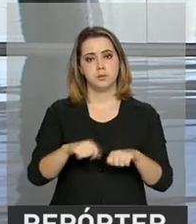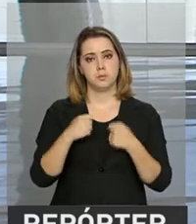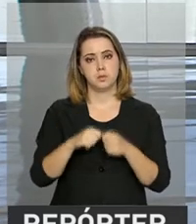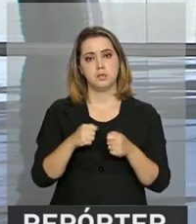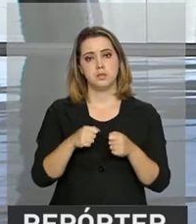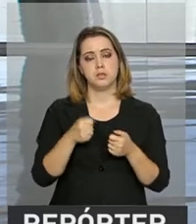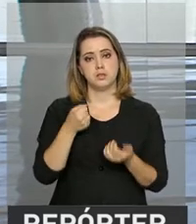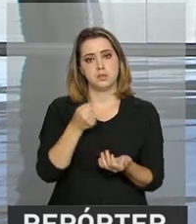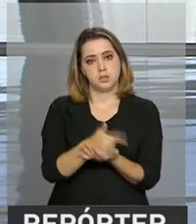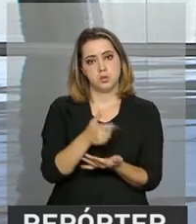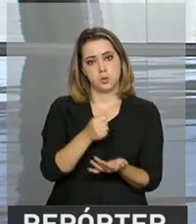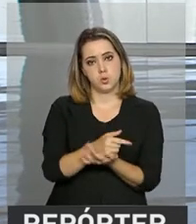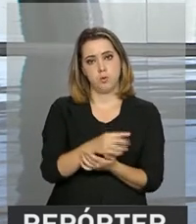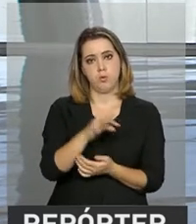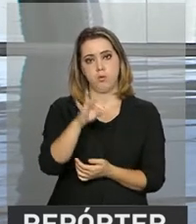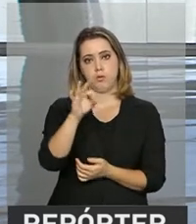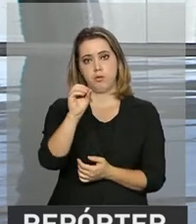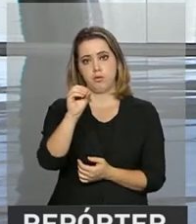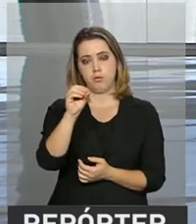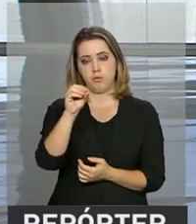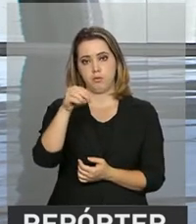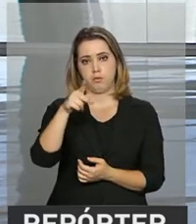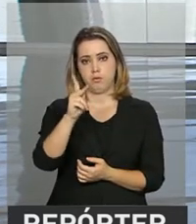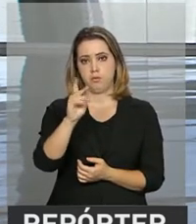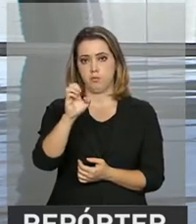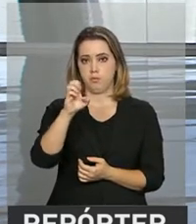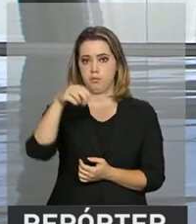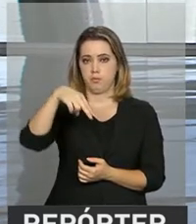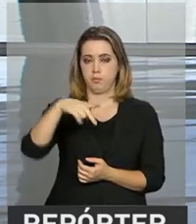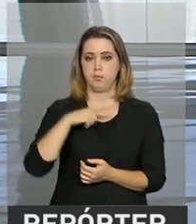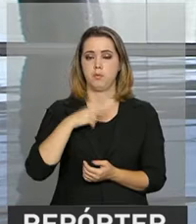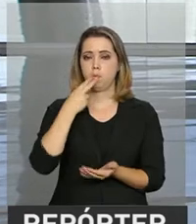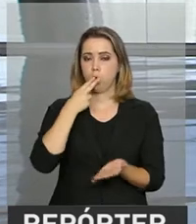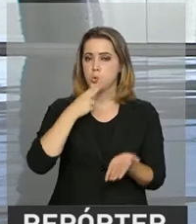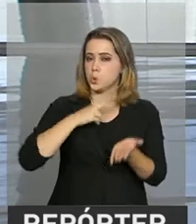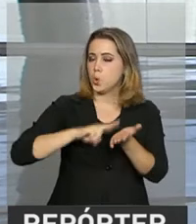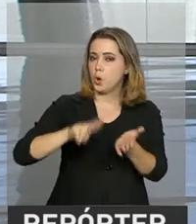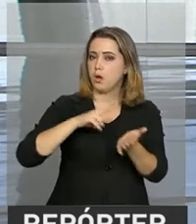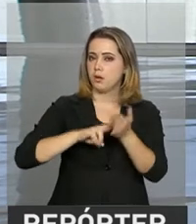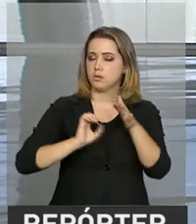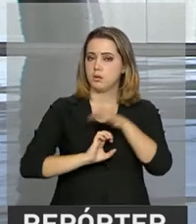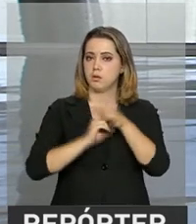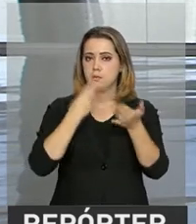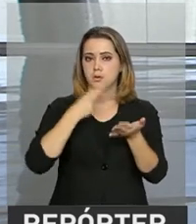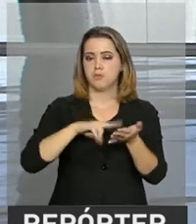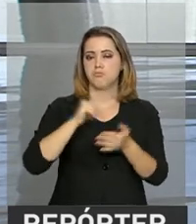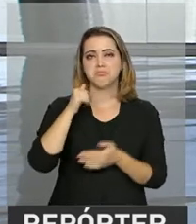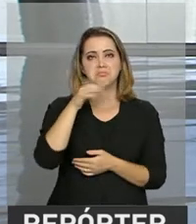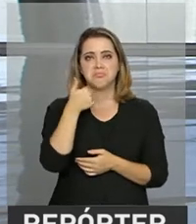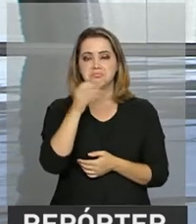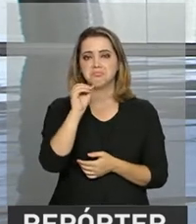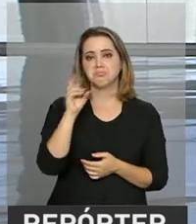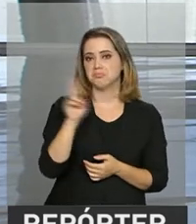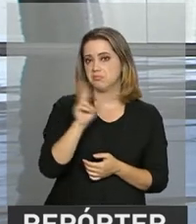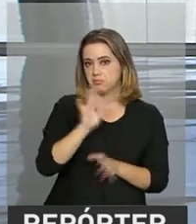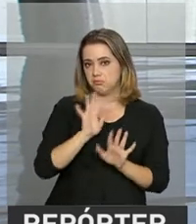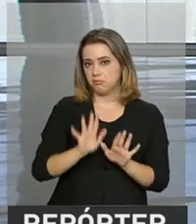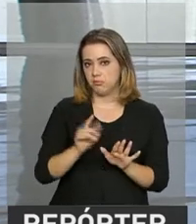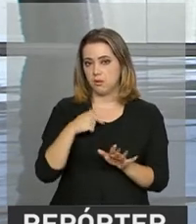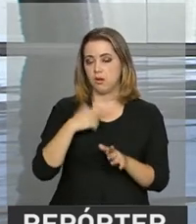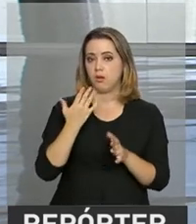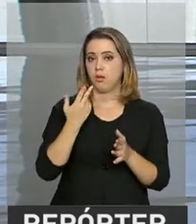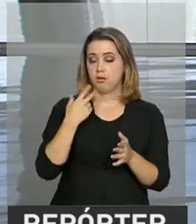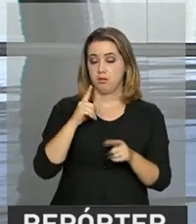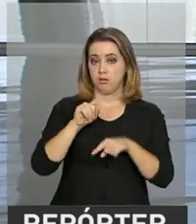comprar um token de certificação digital que é vendido pelos Correios por pouco mais de R$100. Com a certificação digital,